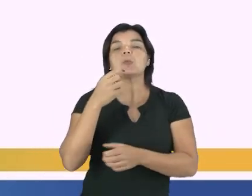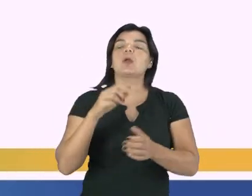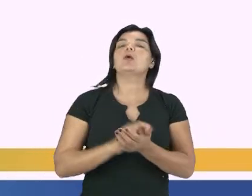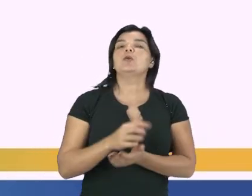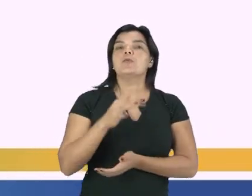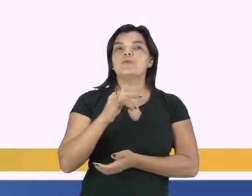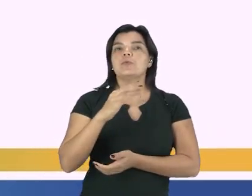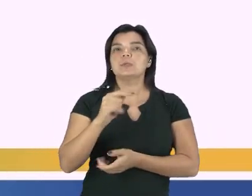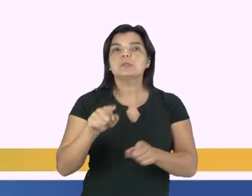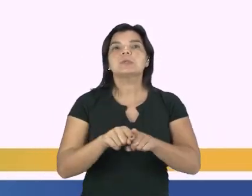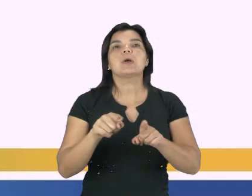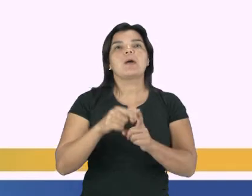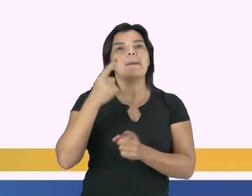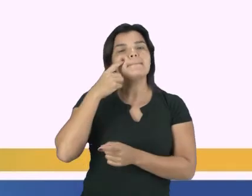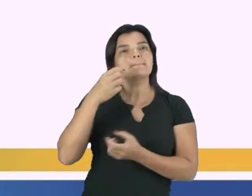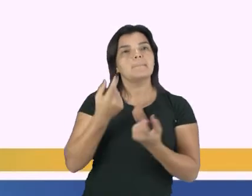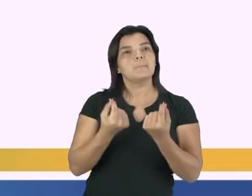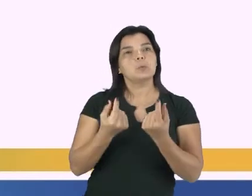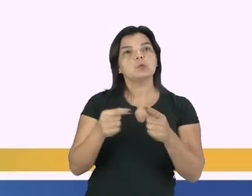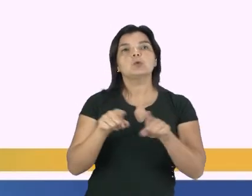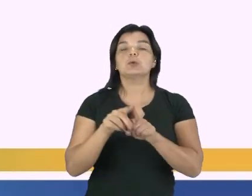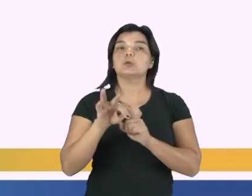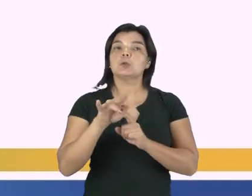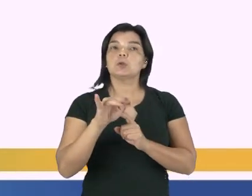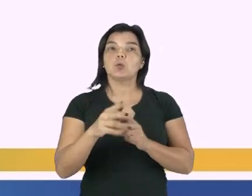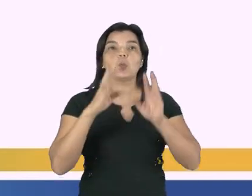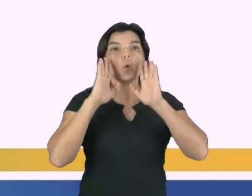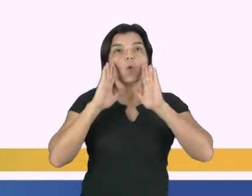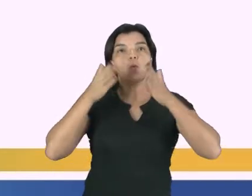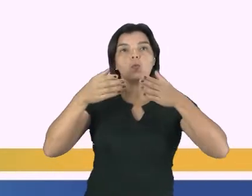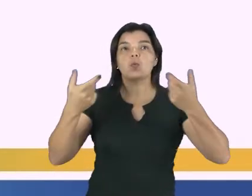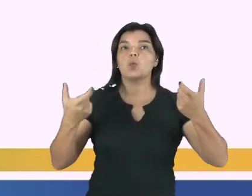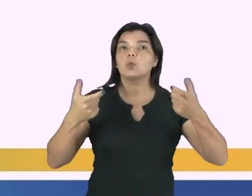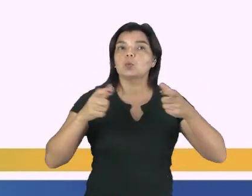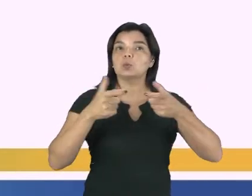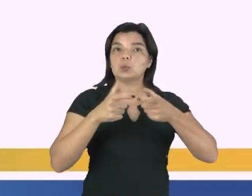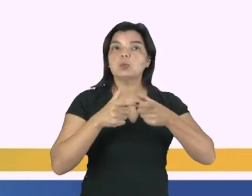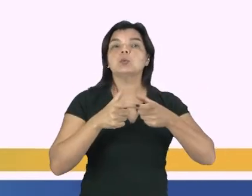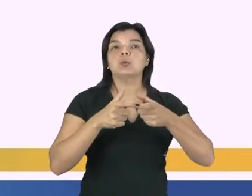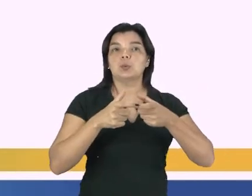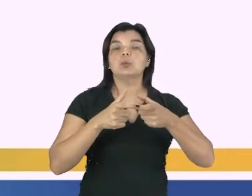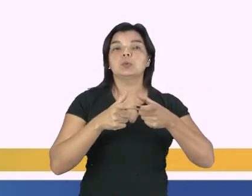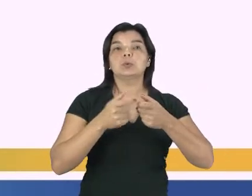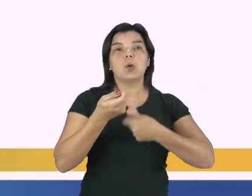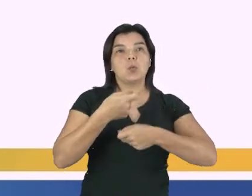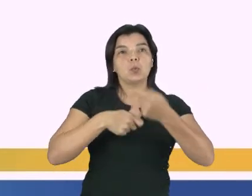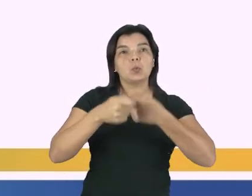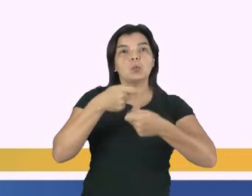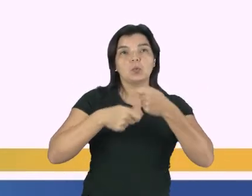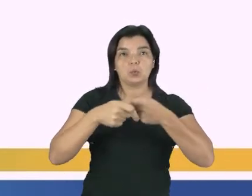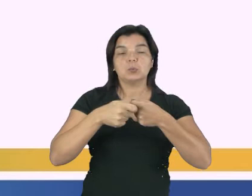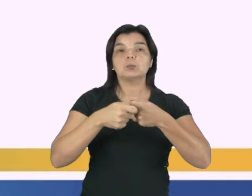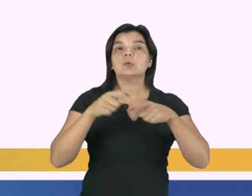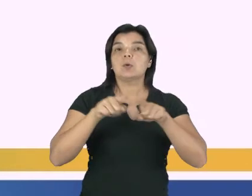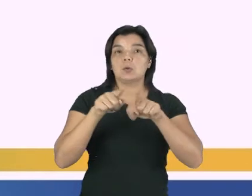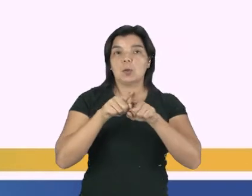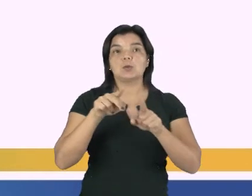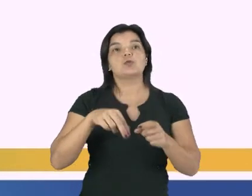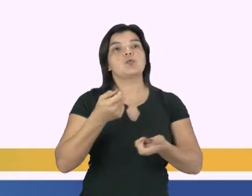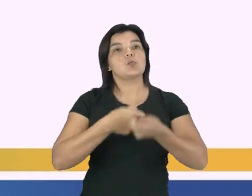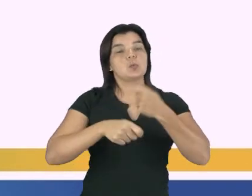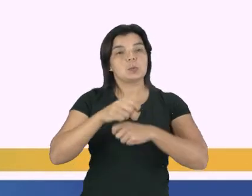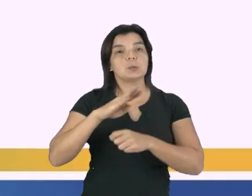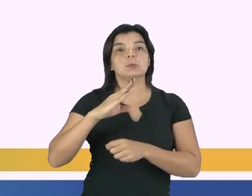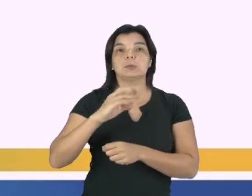e tributárias, uniformes e unificadas, visando reduzir as desconformidades econômicas, contando com